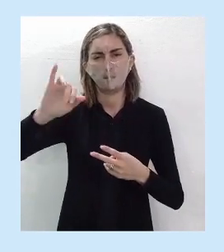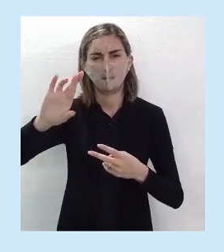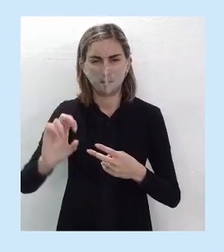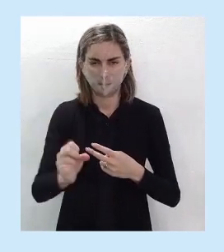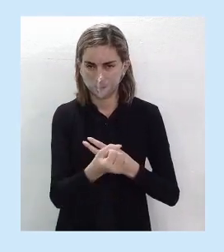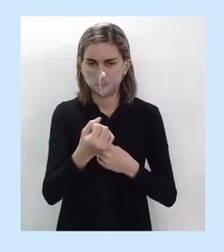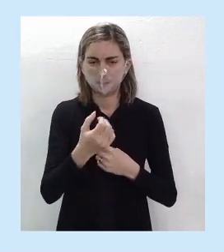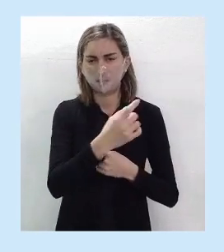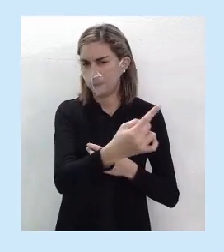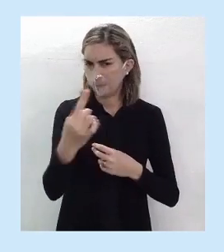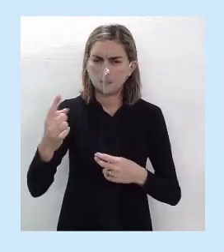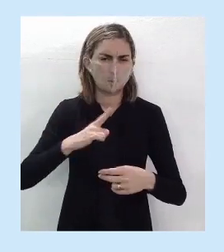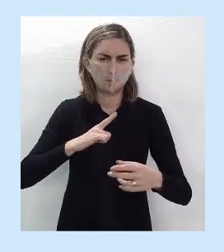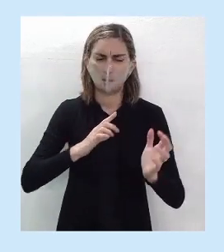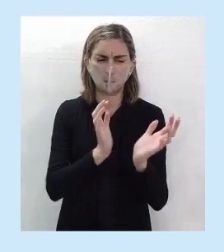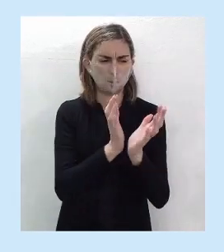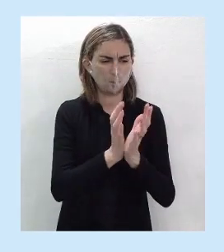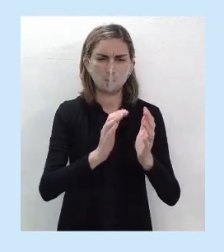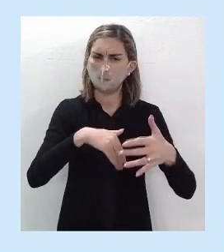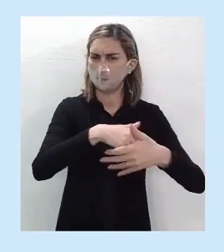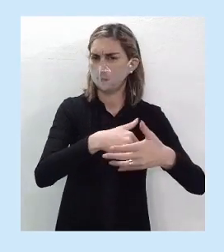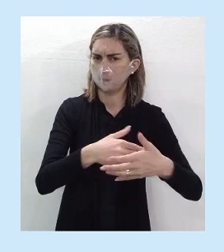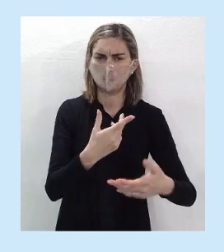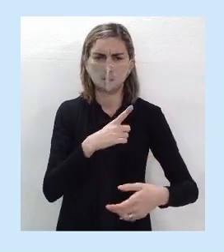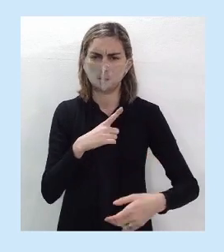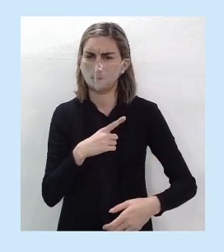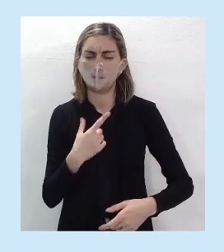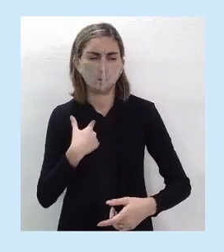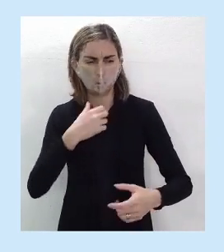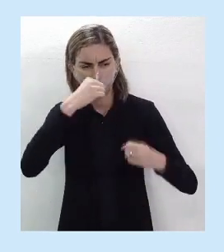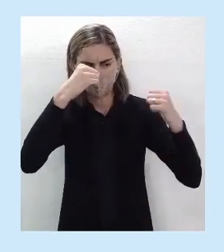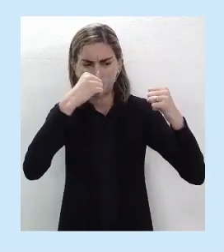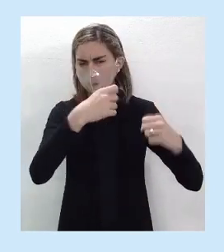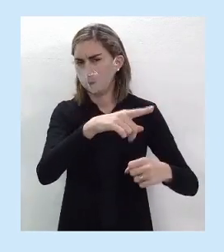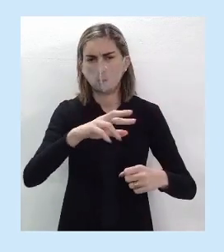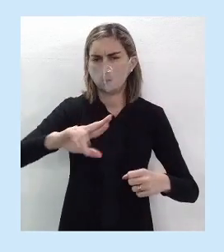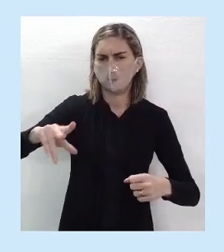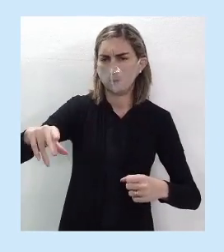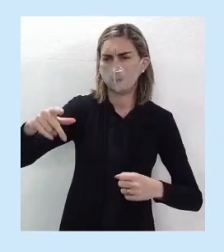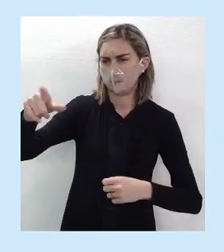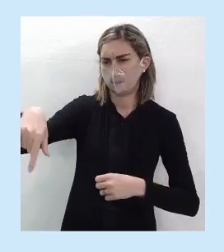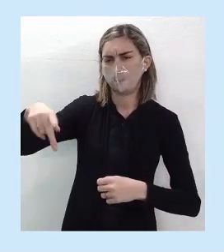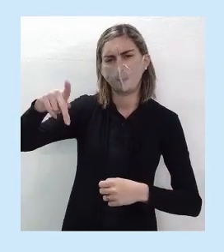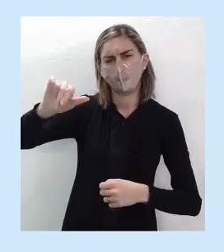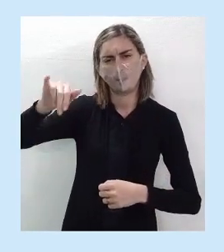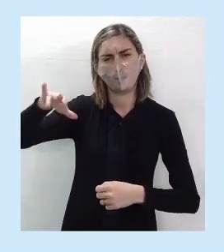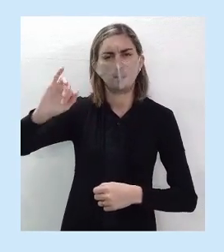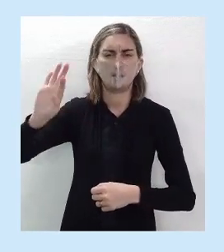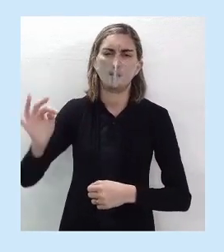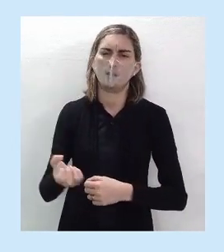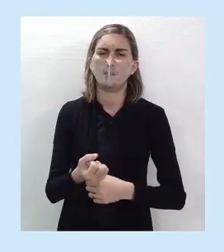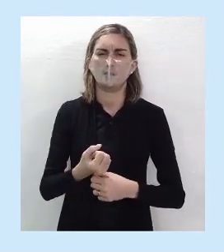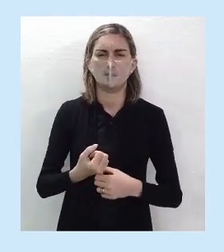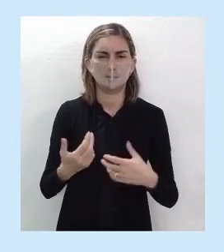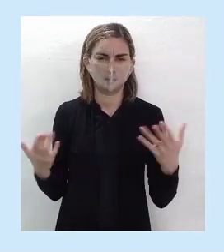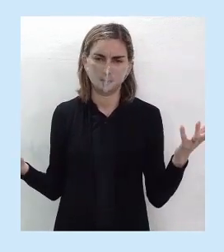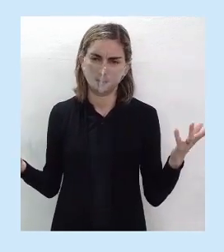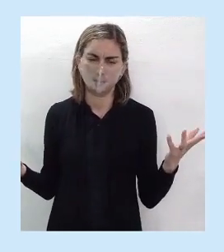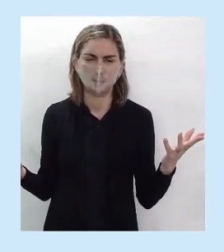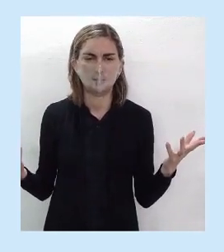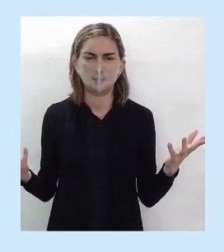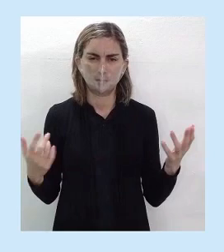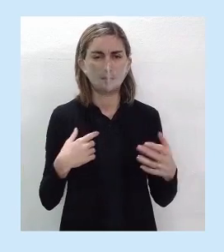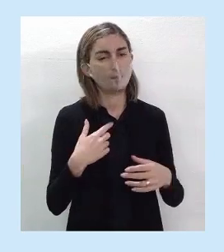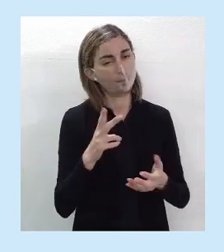disse, cada um tem um time que quiser, eu torço pelo Corinthians, não vou cantar que tem Palmeiras, tem Corinthians. Então,